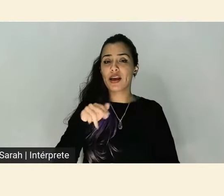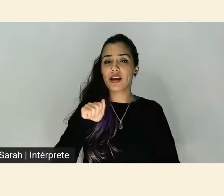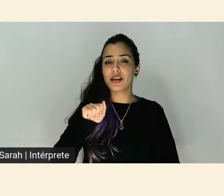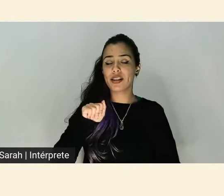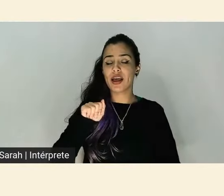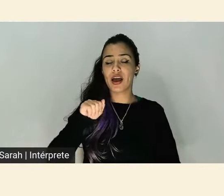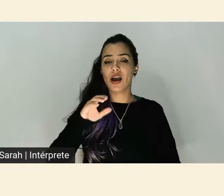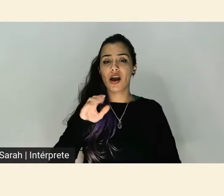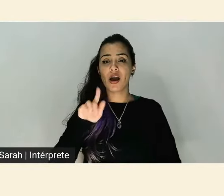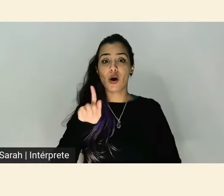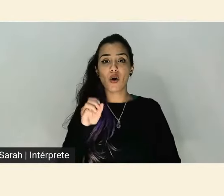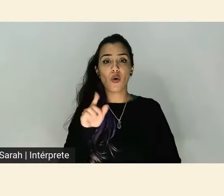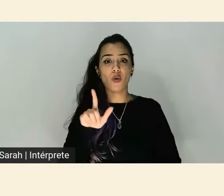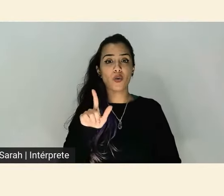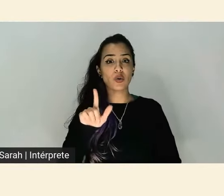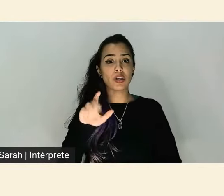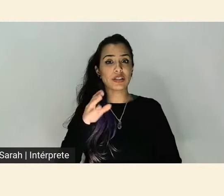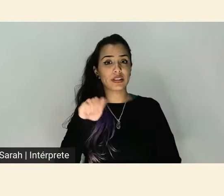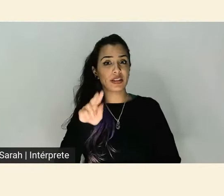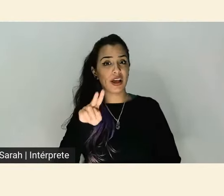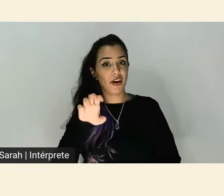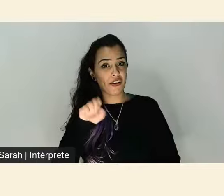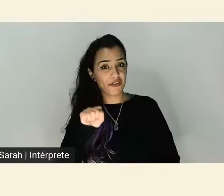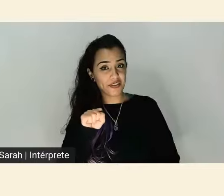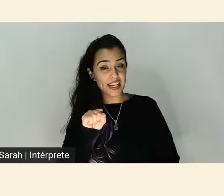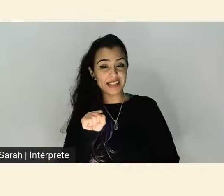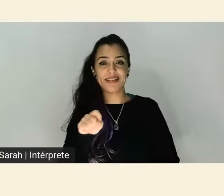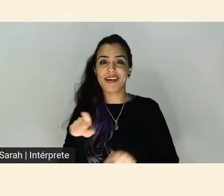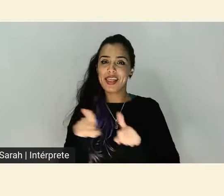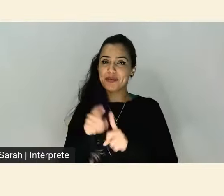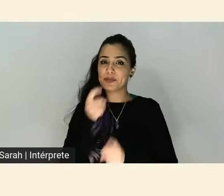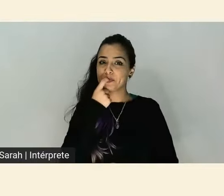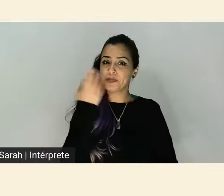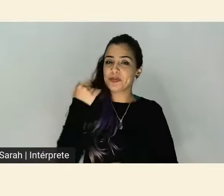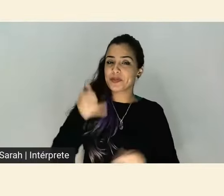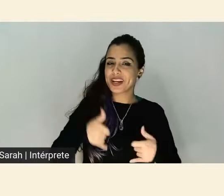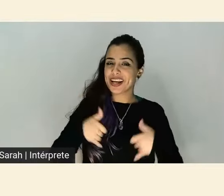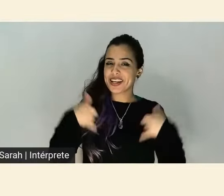Magalhães, que, aliás, acabou de aniversariar. Nossas felicitações.